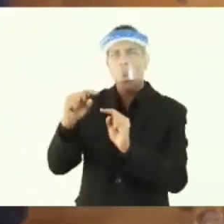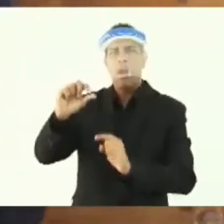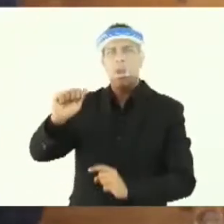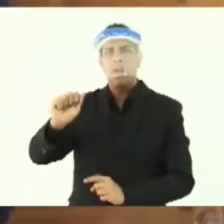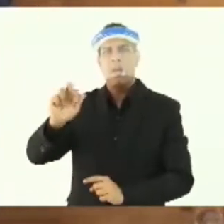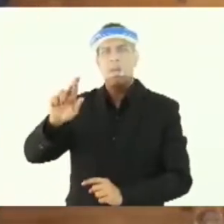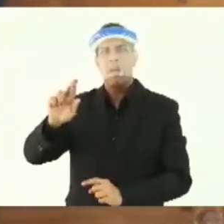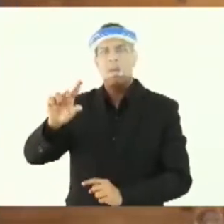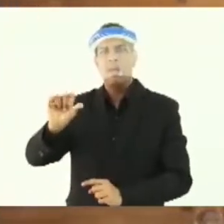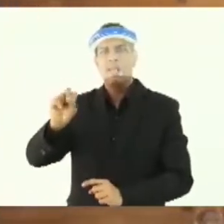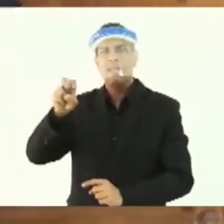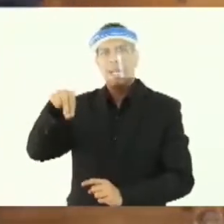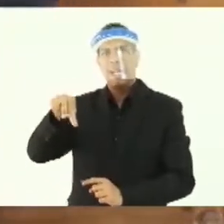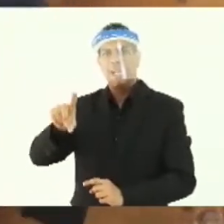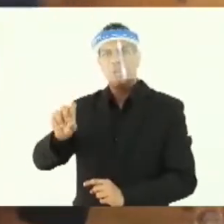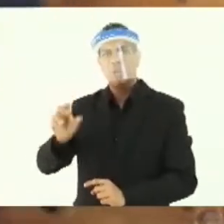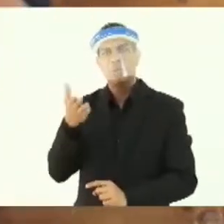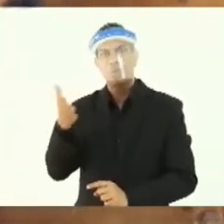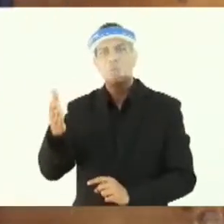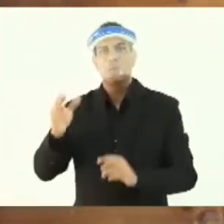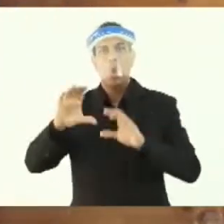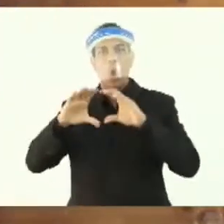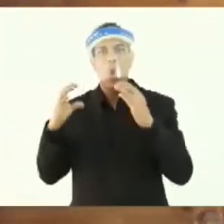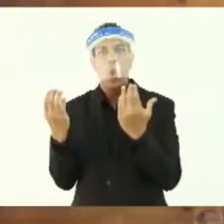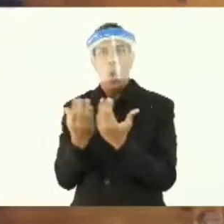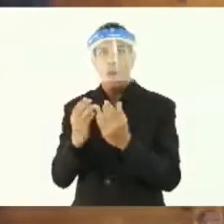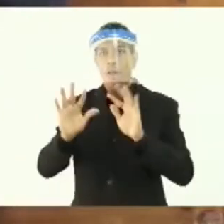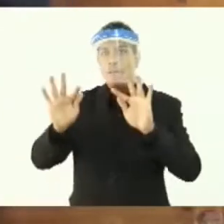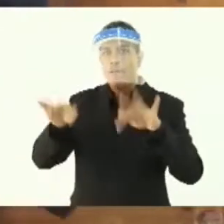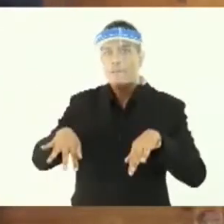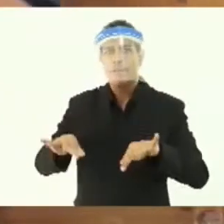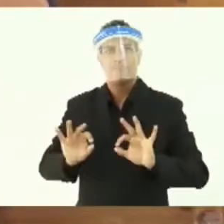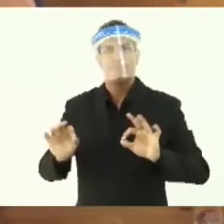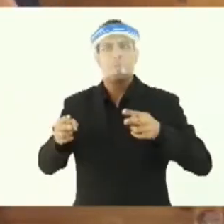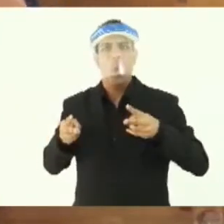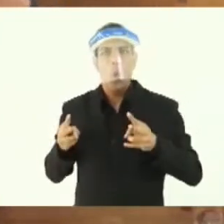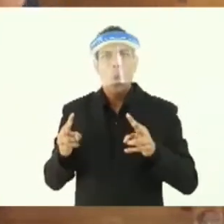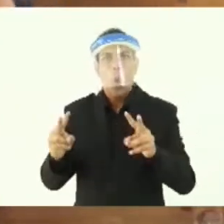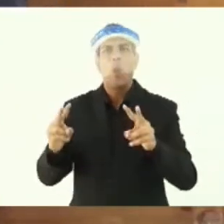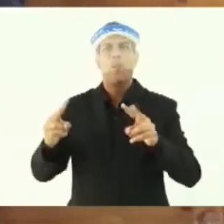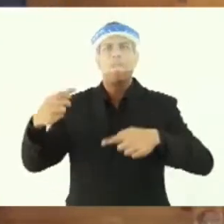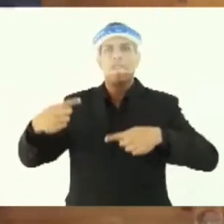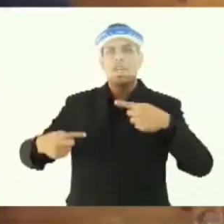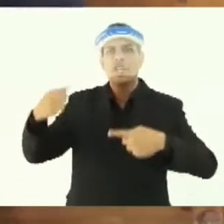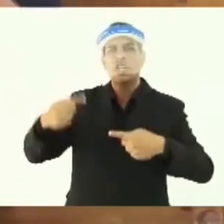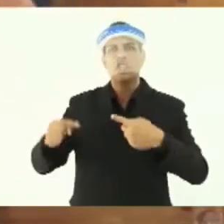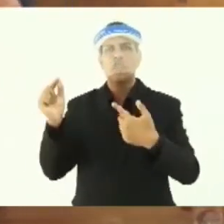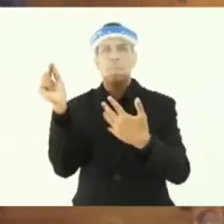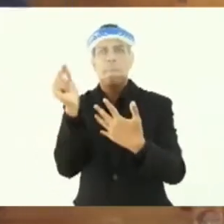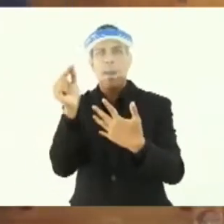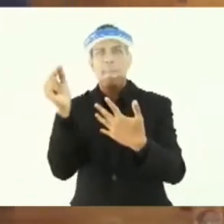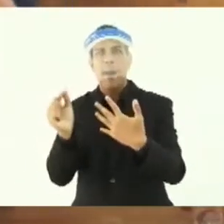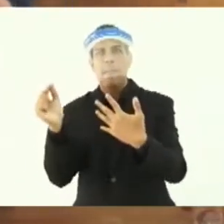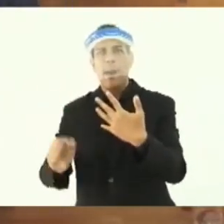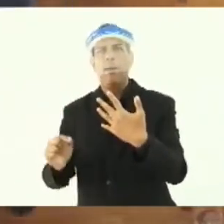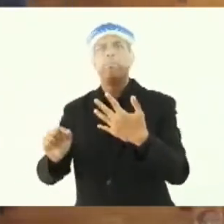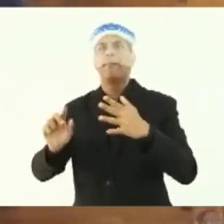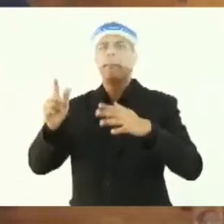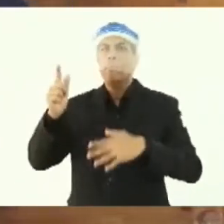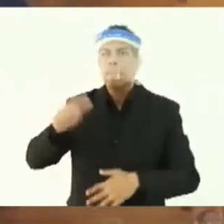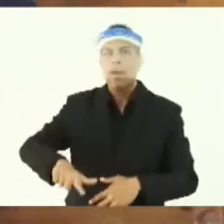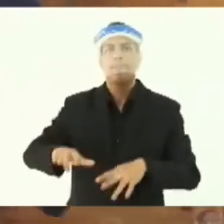de uma vez só, isso é processo. O Congresso ele não termina na plenária. Como é que a gente vai instituir mecanismos de ter